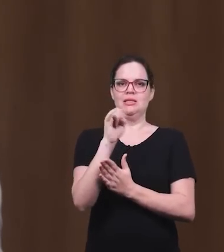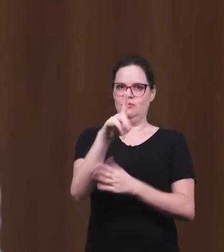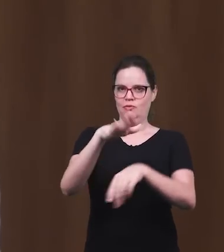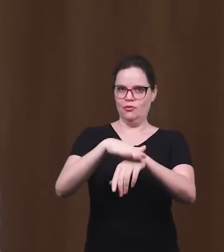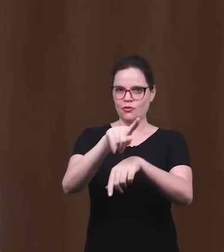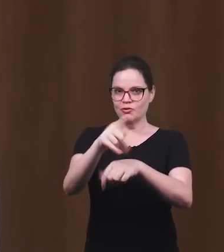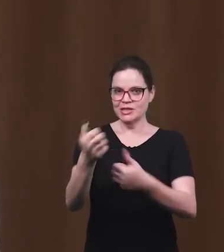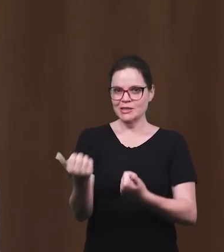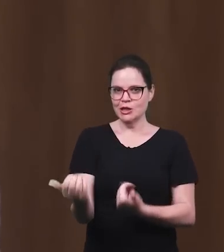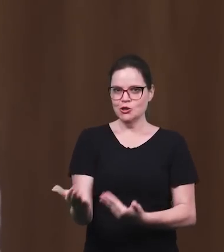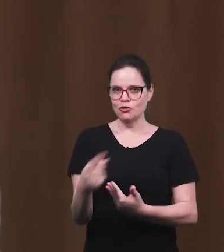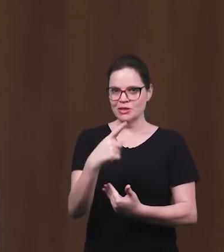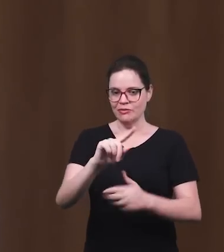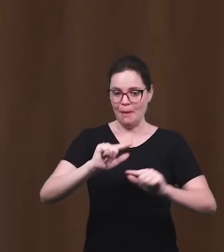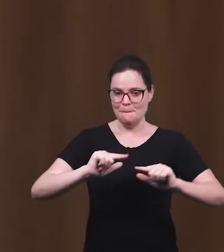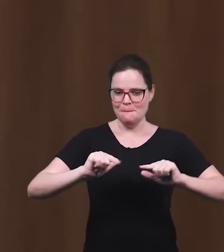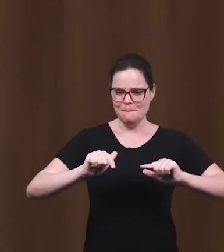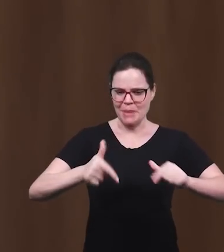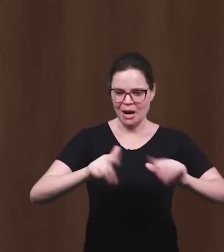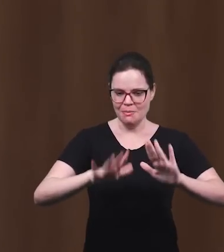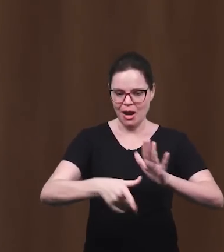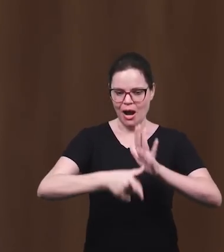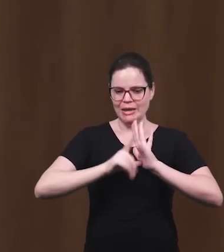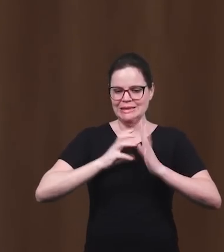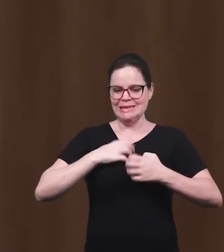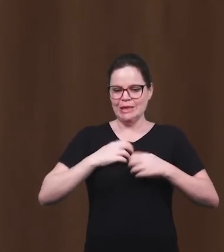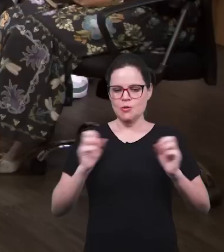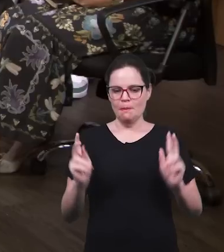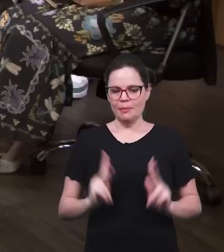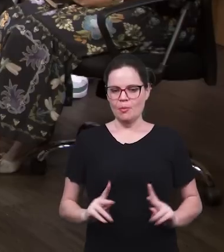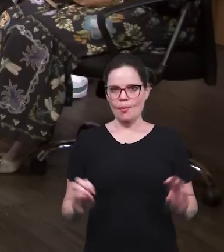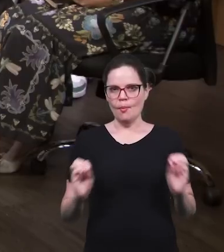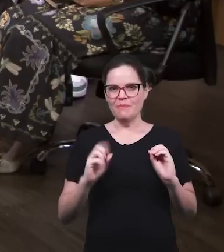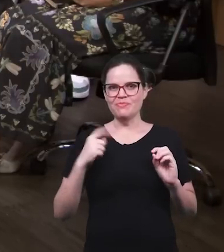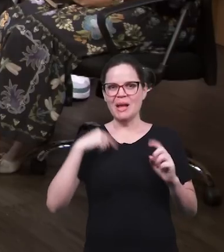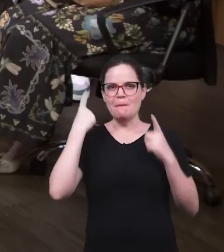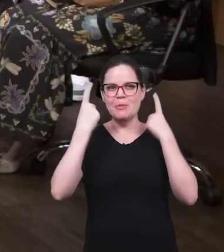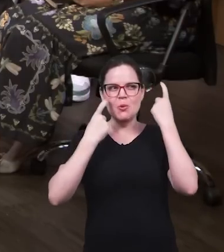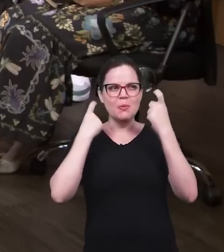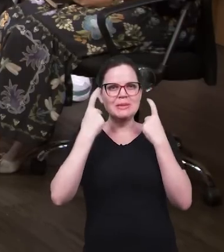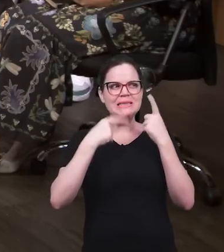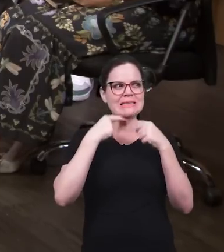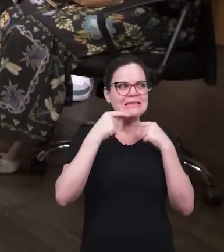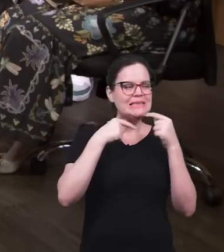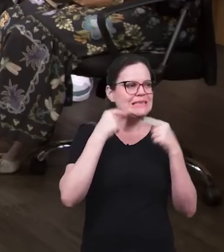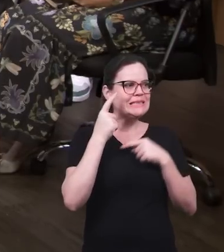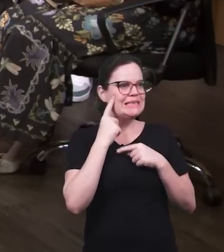paz naquilo, você não deve fazer. Marcelo, uma pergunta para você.